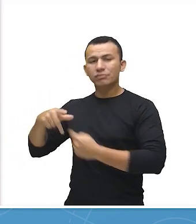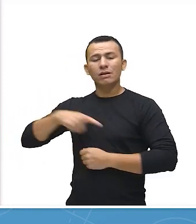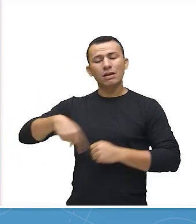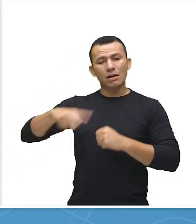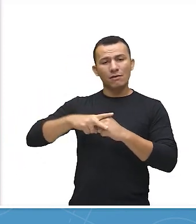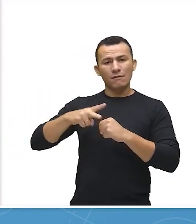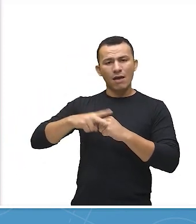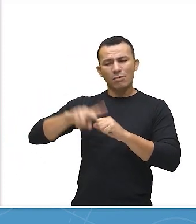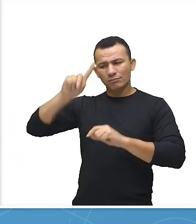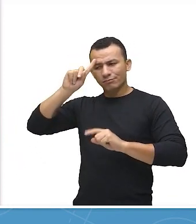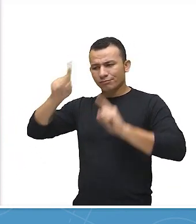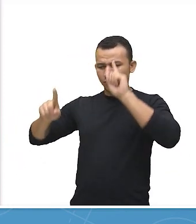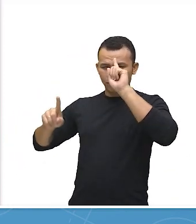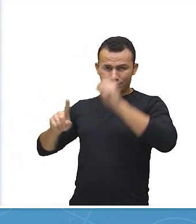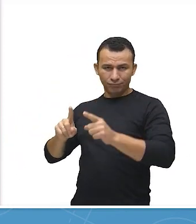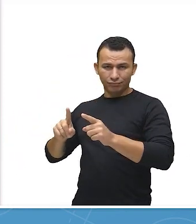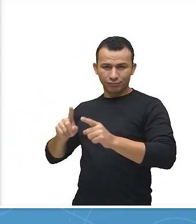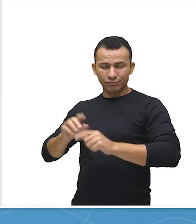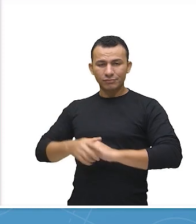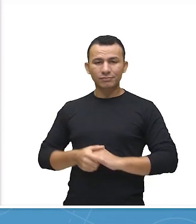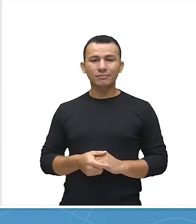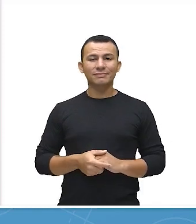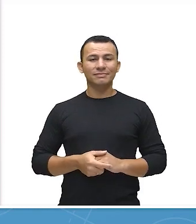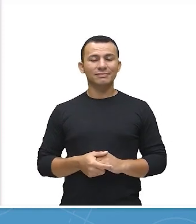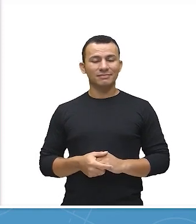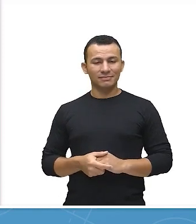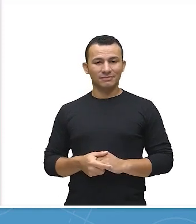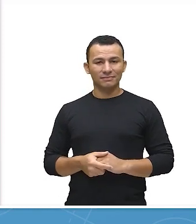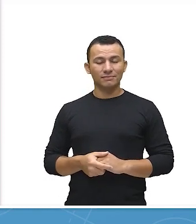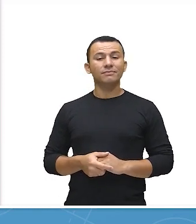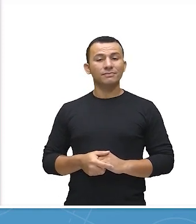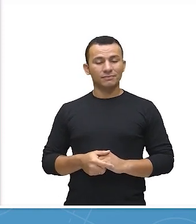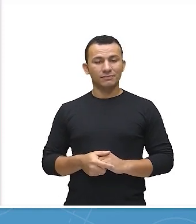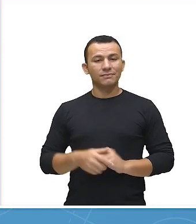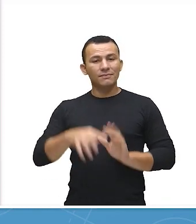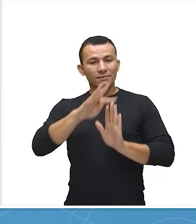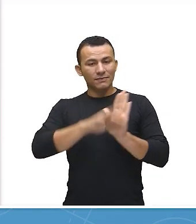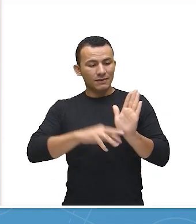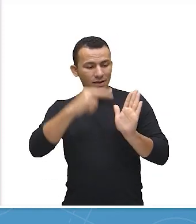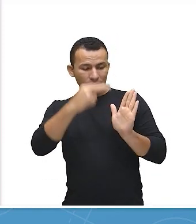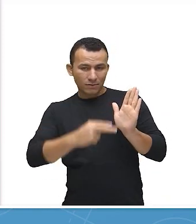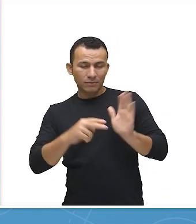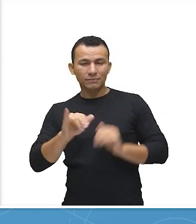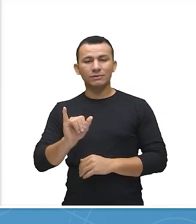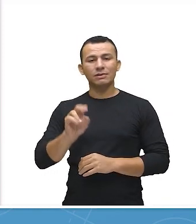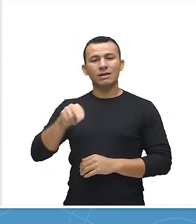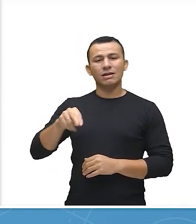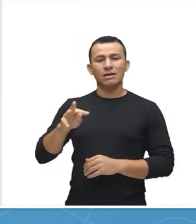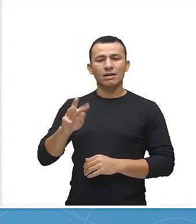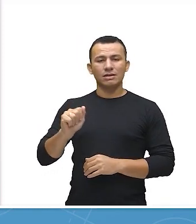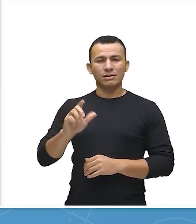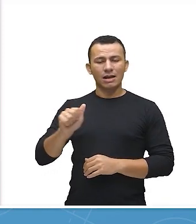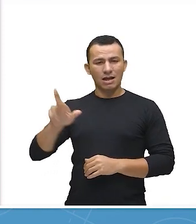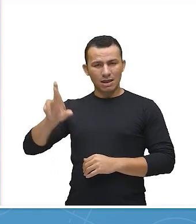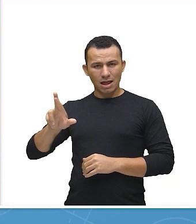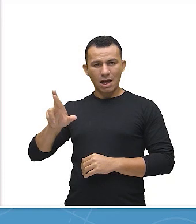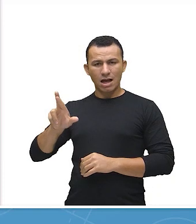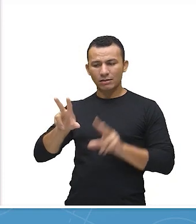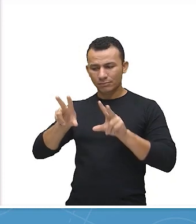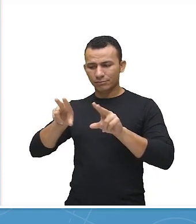imperativo, né? Como o texto mostrou aí, ó, o verbo instala, instale, envolva, pressione,